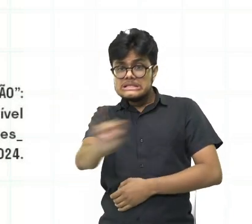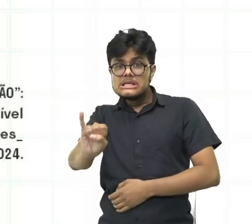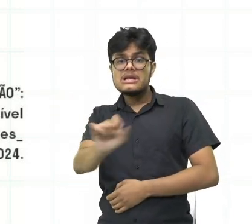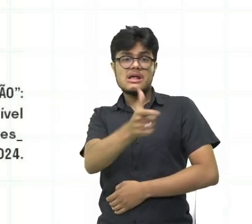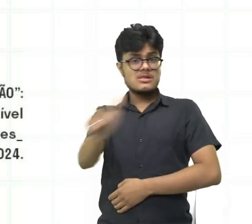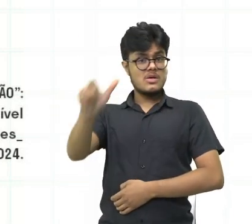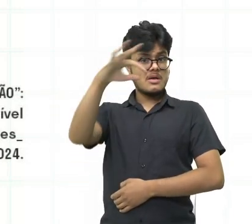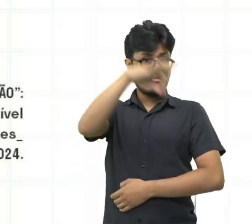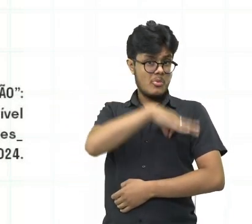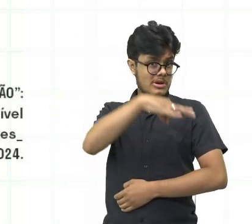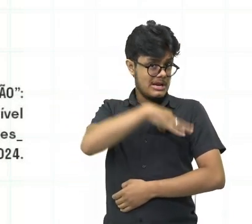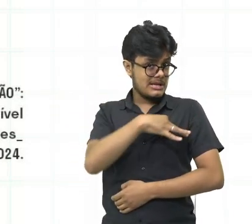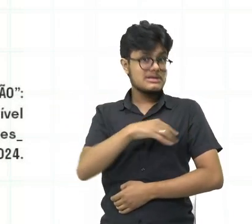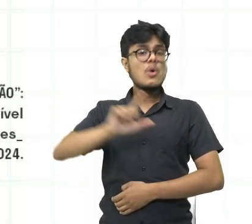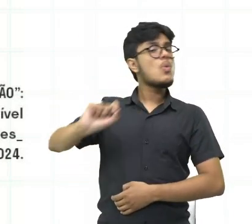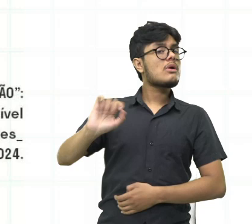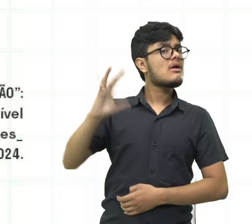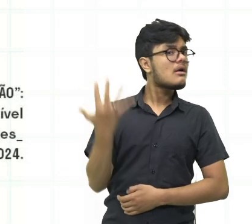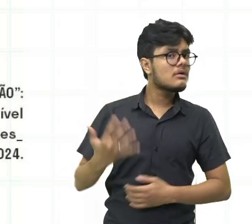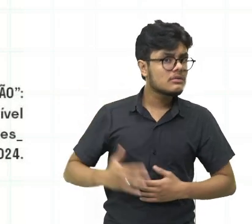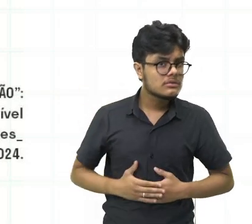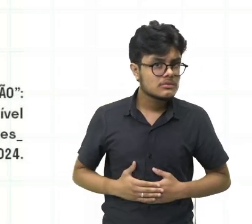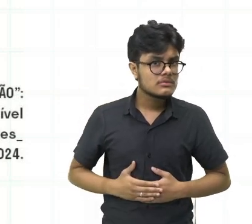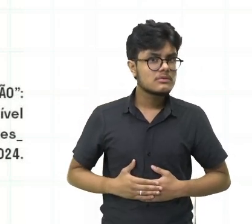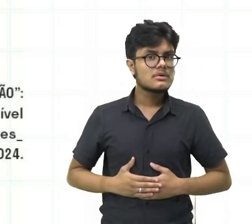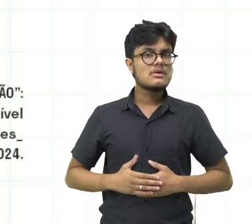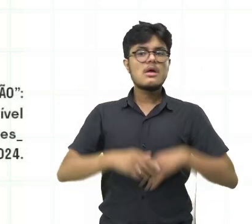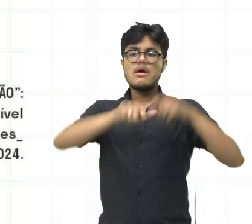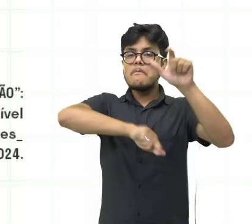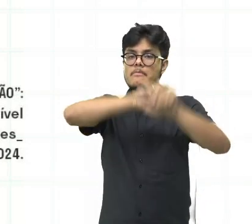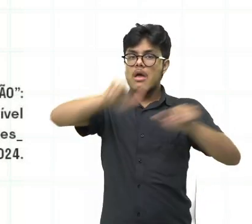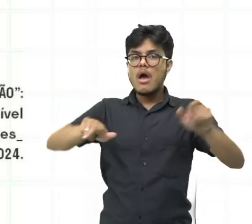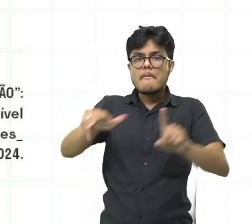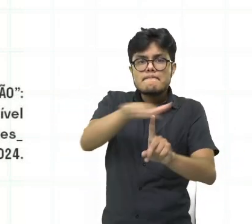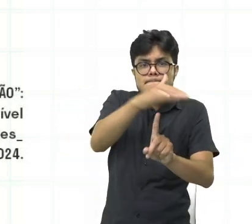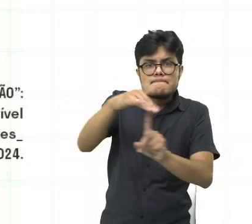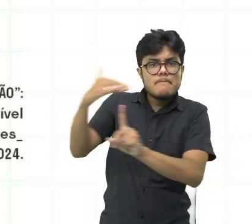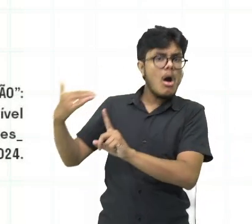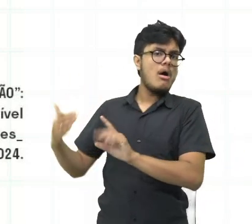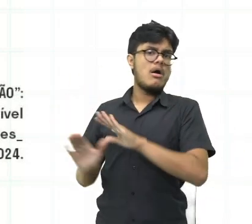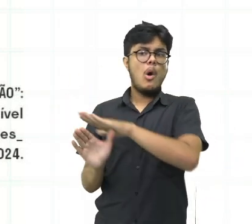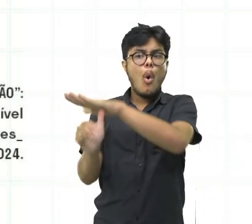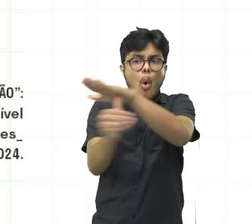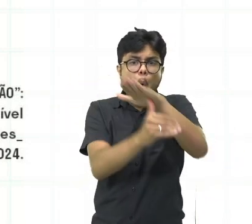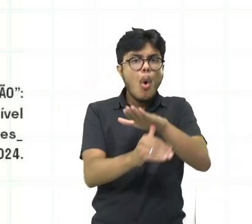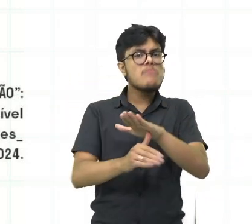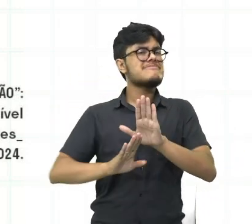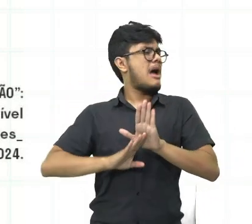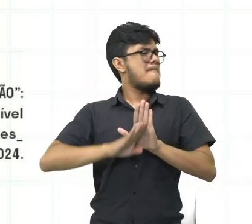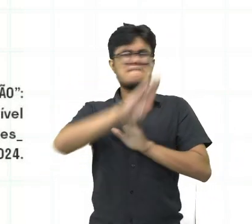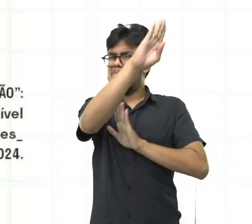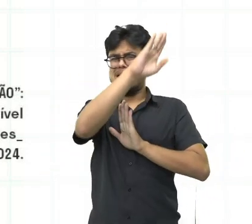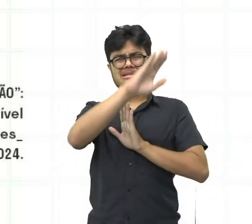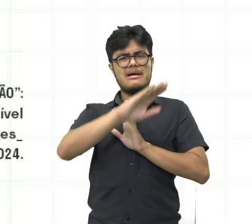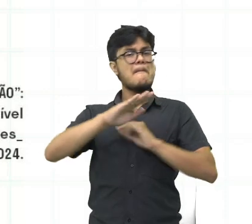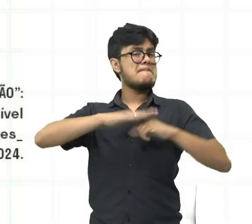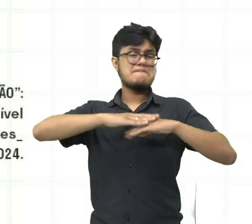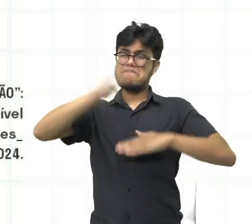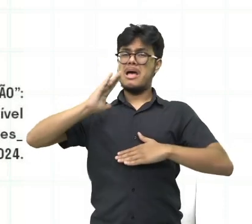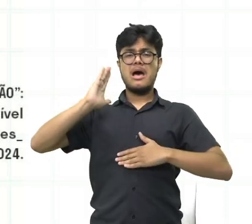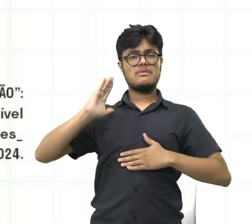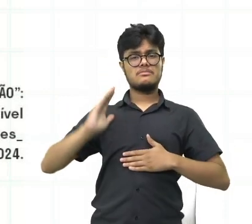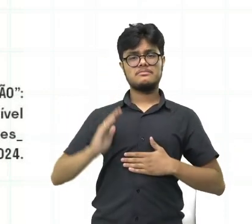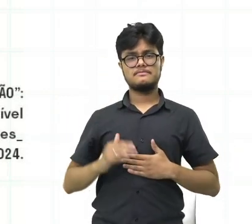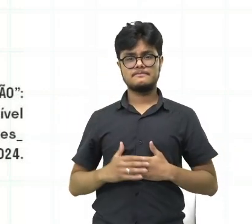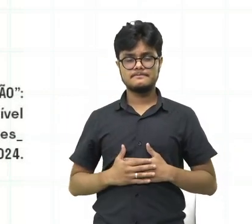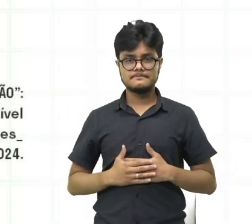tem policiamento, né, vai aumentar. Então, ele usa como argumento, né? Que vai aumentar a morte e vai ter mais